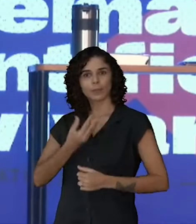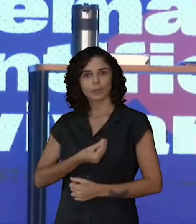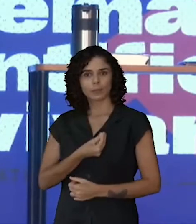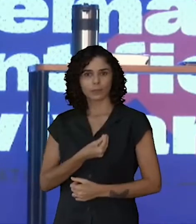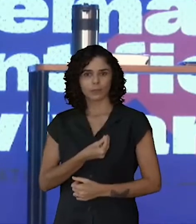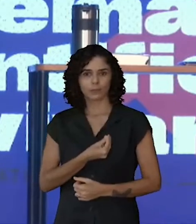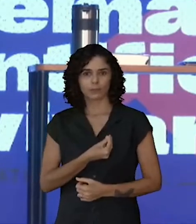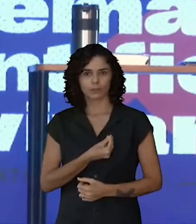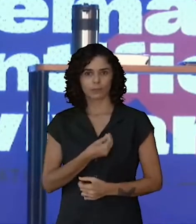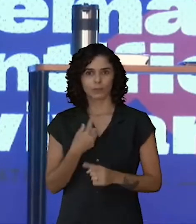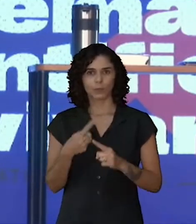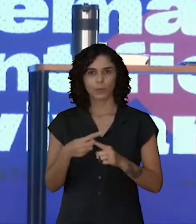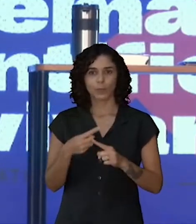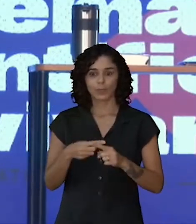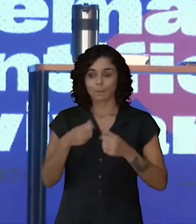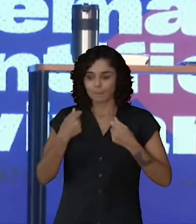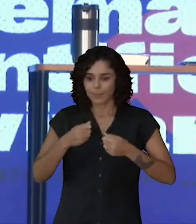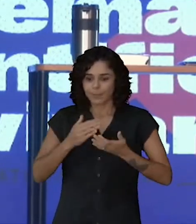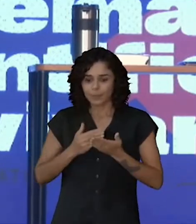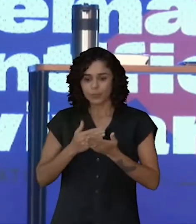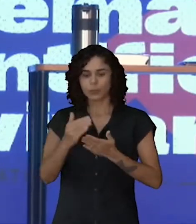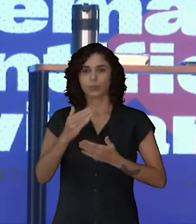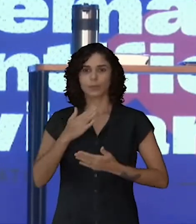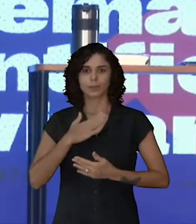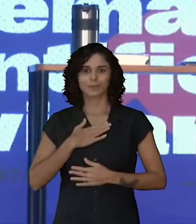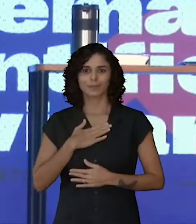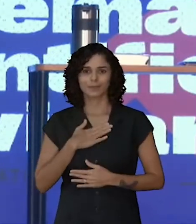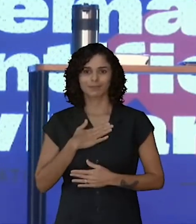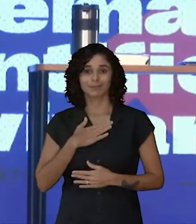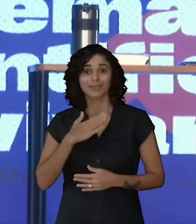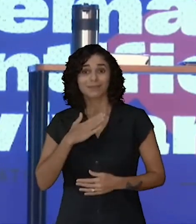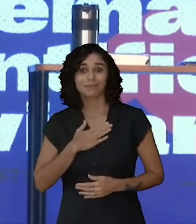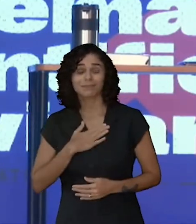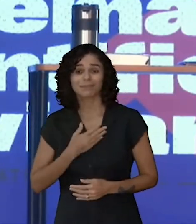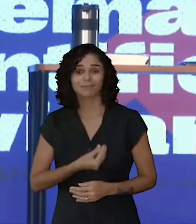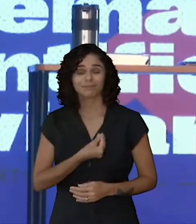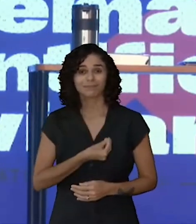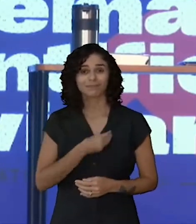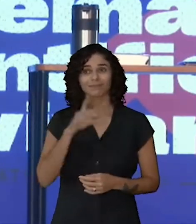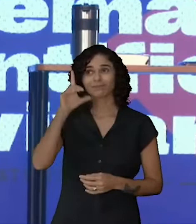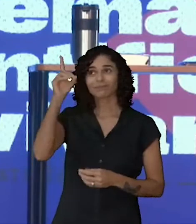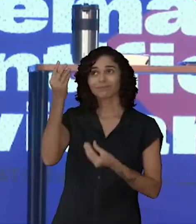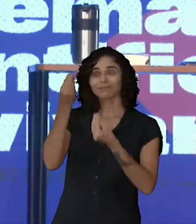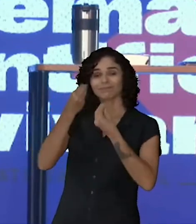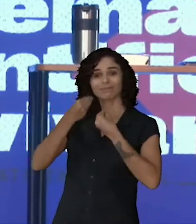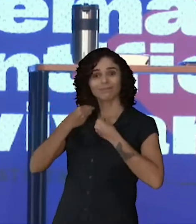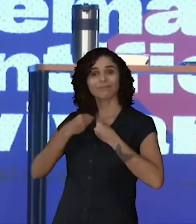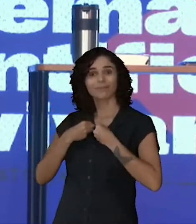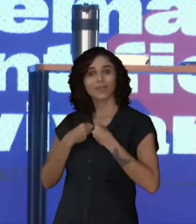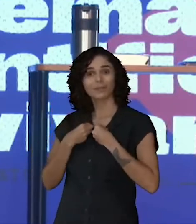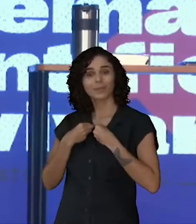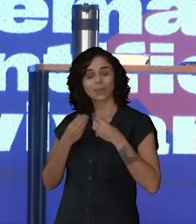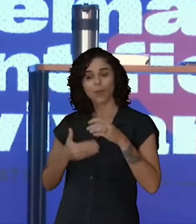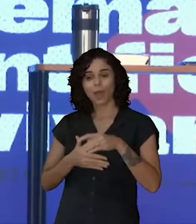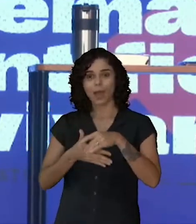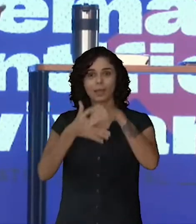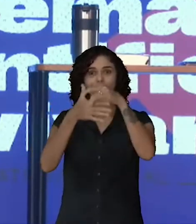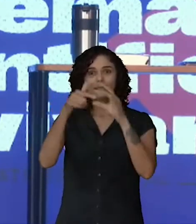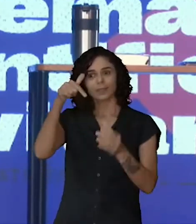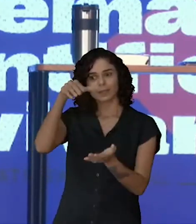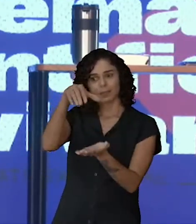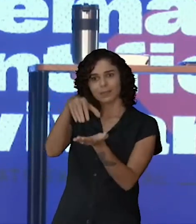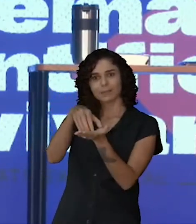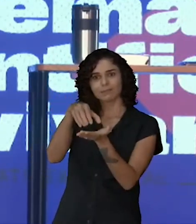nada acontece se não começa na minha vida. E Deus me deu a liderança dessa